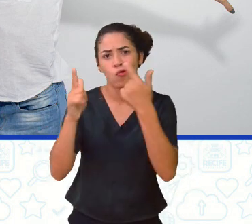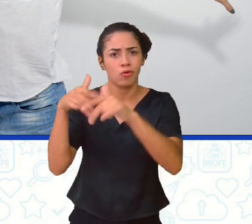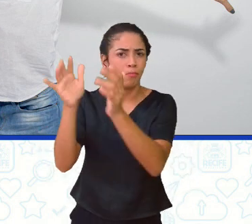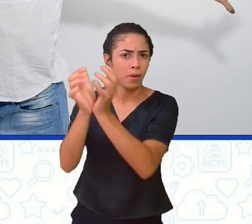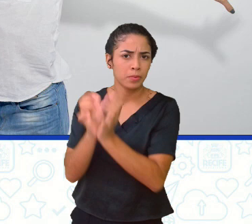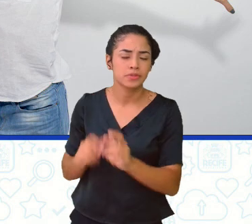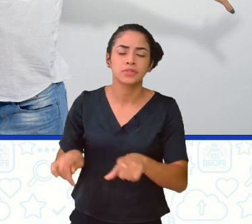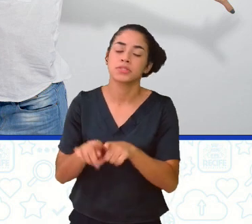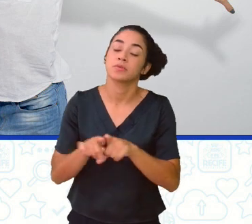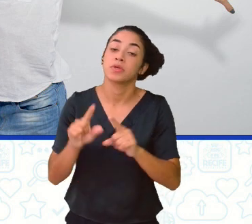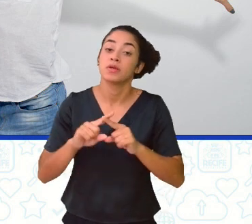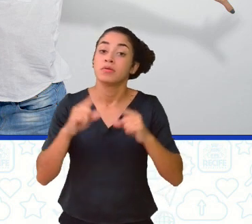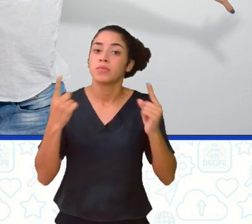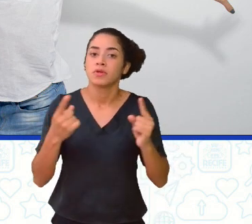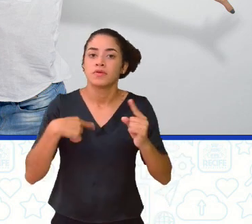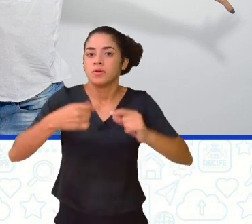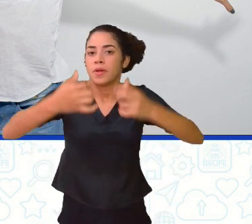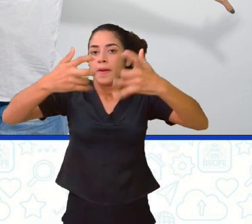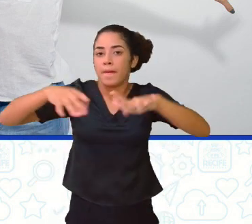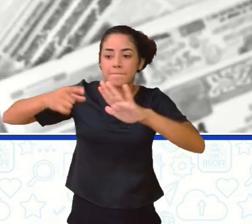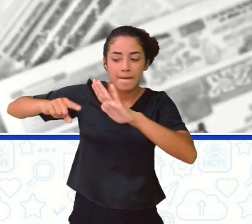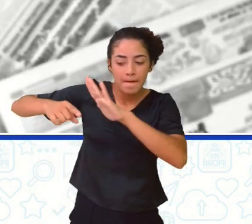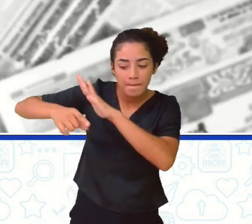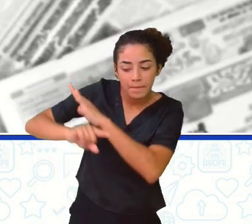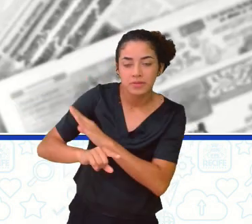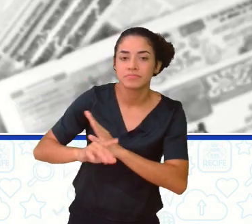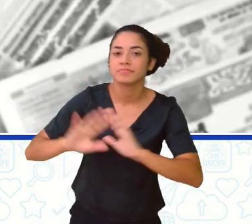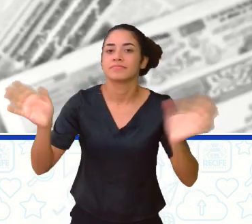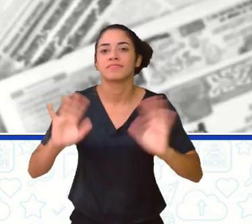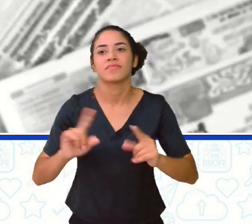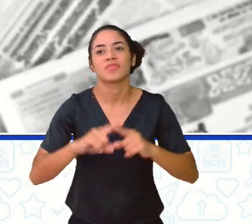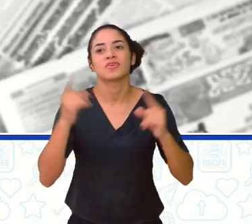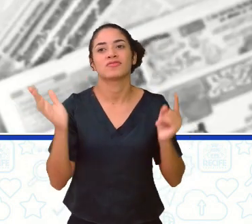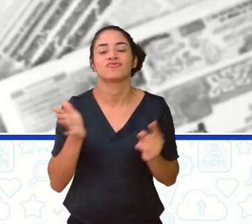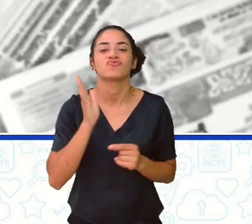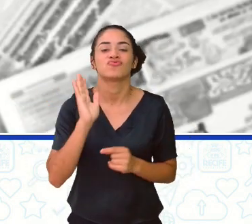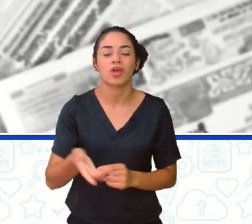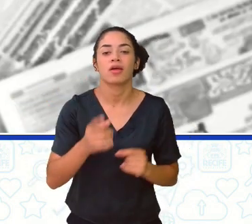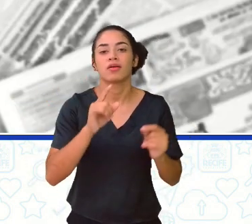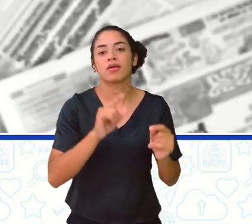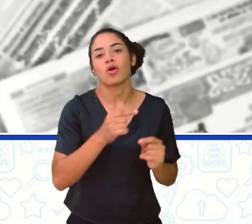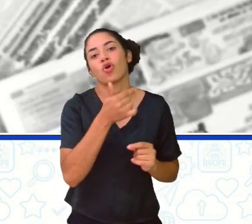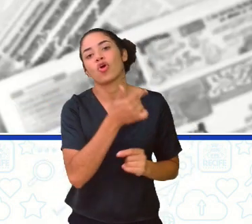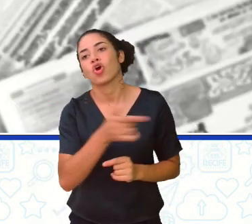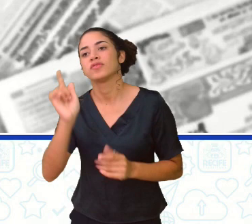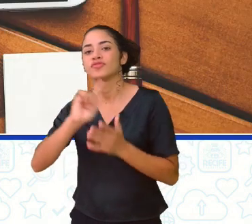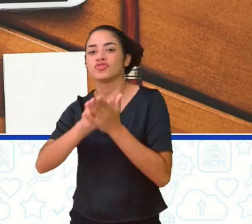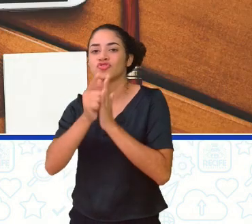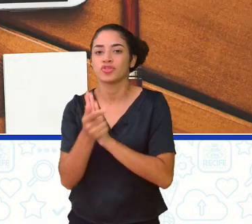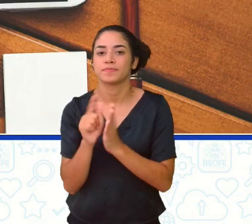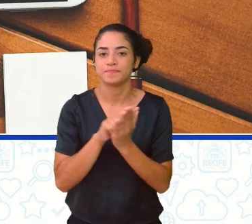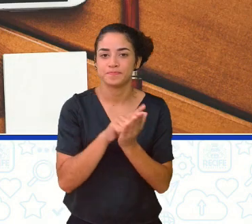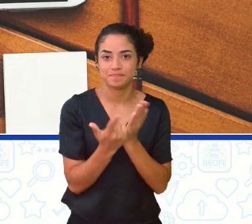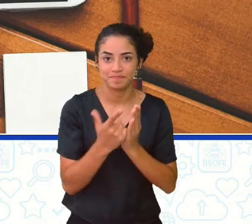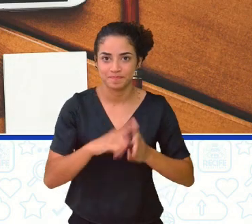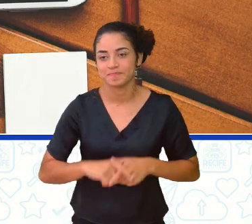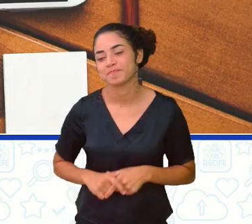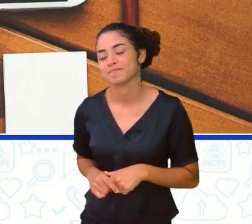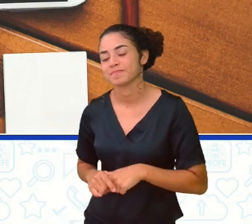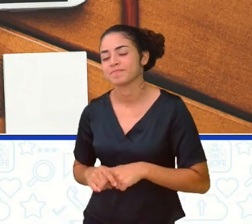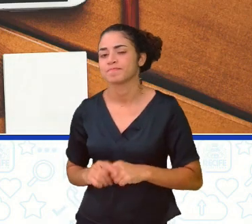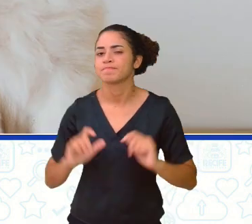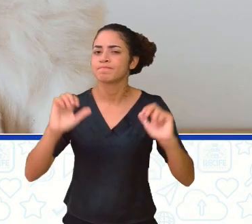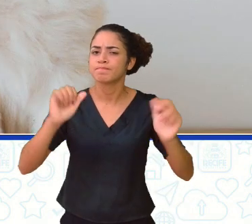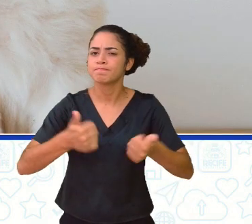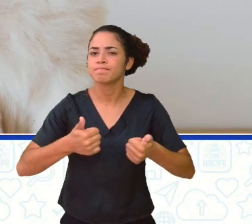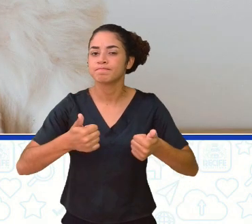subdivisões. Mas a gente não vai se aprofundar delas hoje. A gente já vai passar para os gêneros jornalísticos, né?